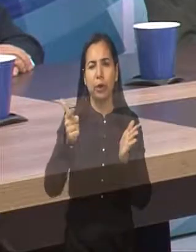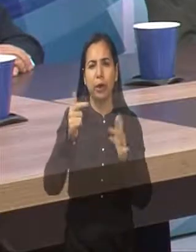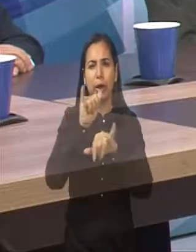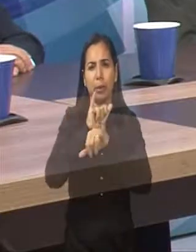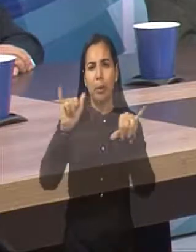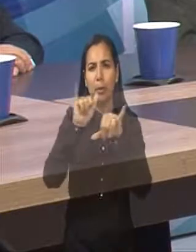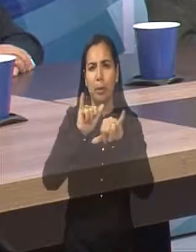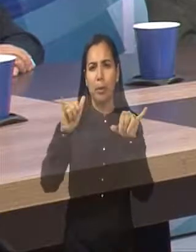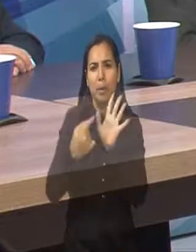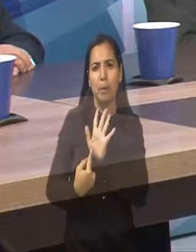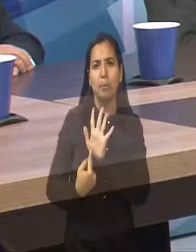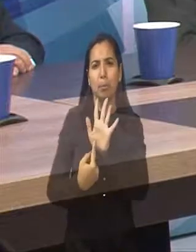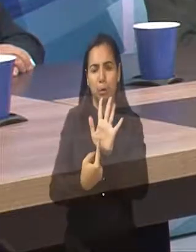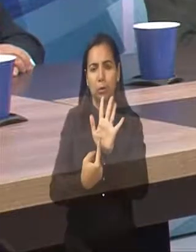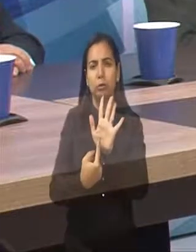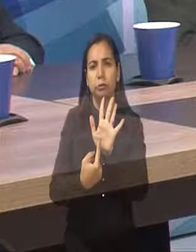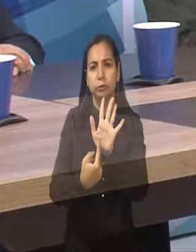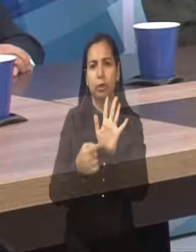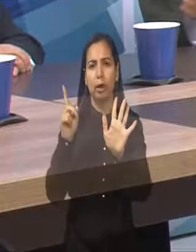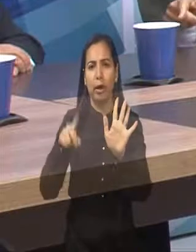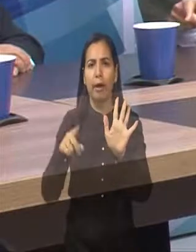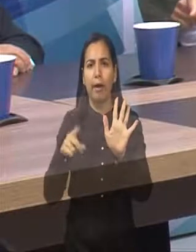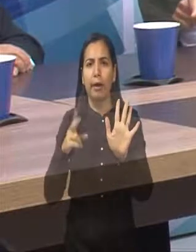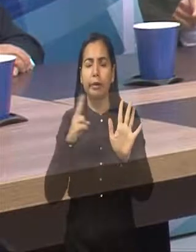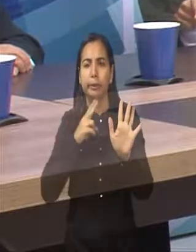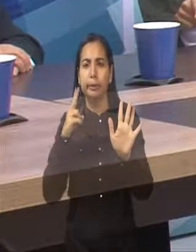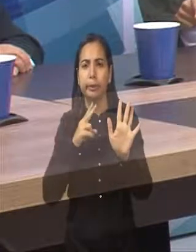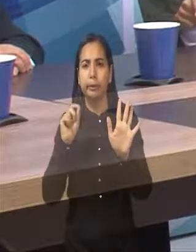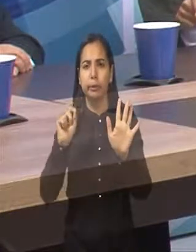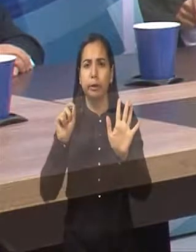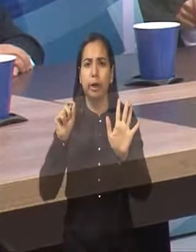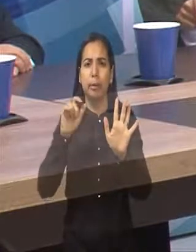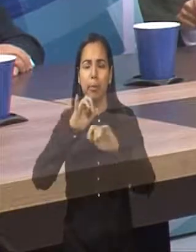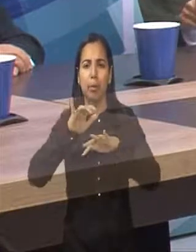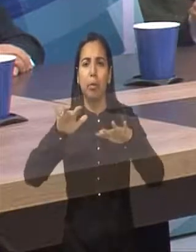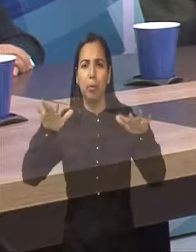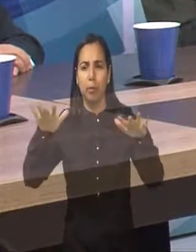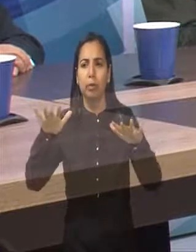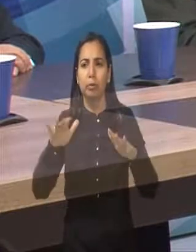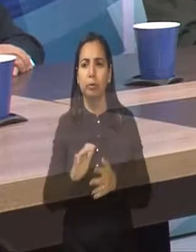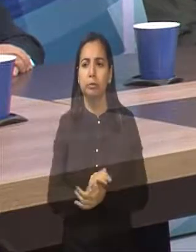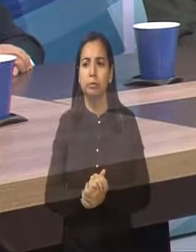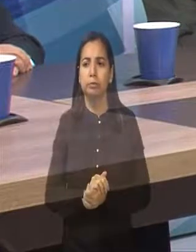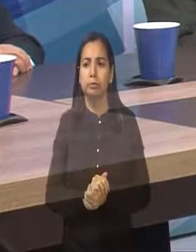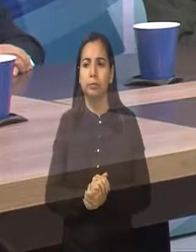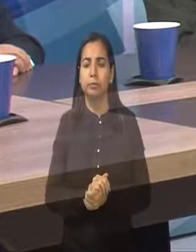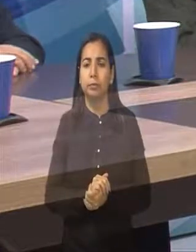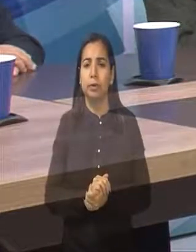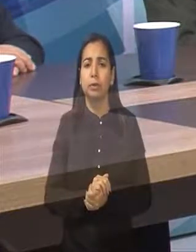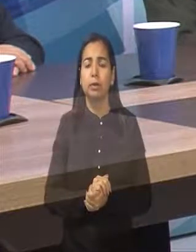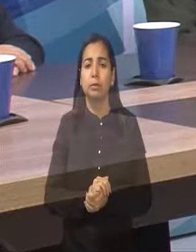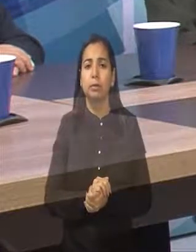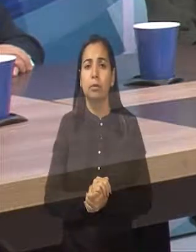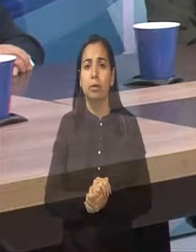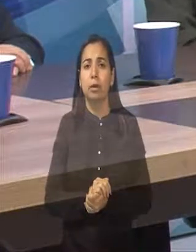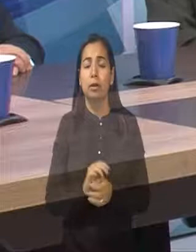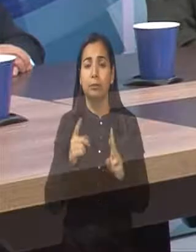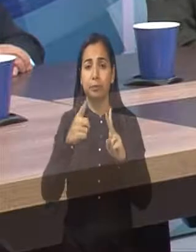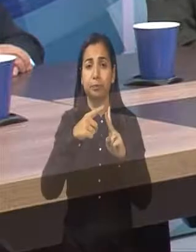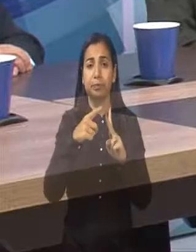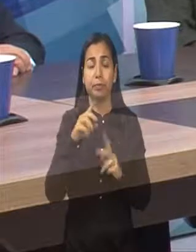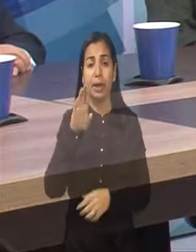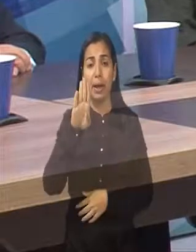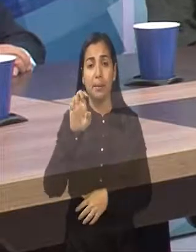até hoje, sob estado de emergência. Saiu, agora em janeiro, fevereiro, saiu do estado de emergência, né? A Bélgica